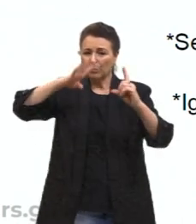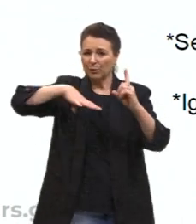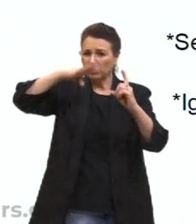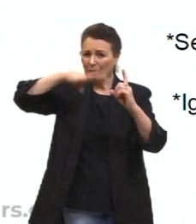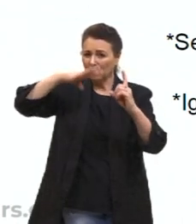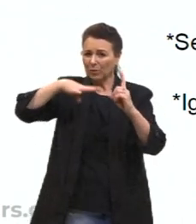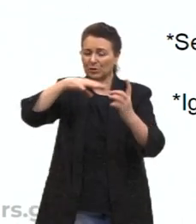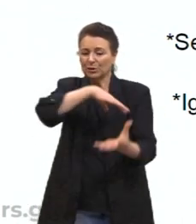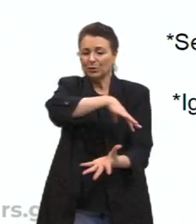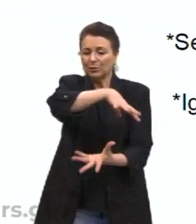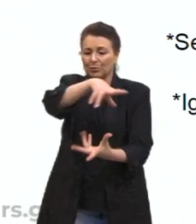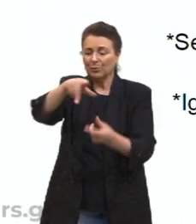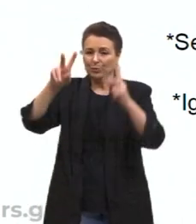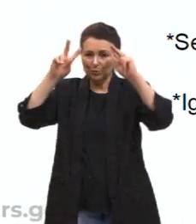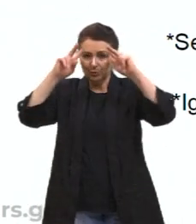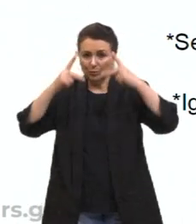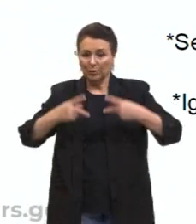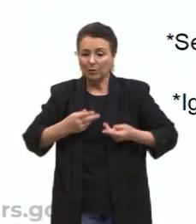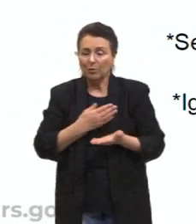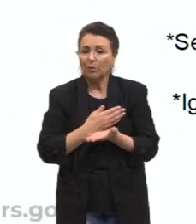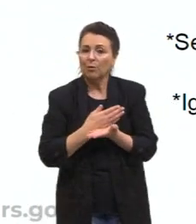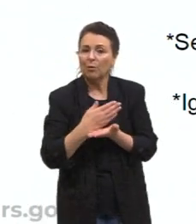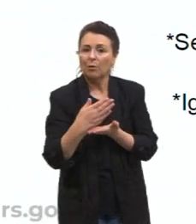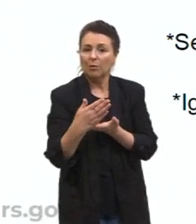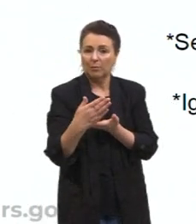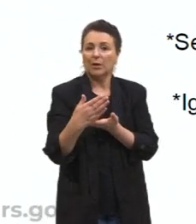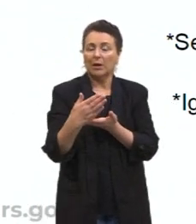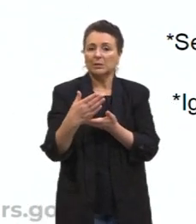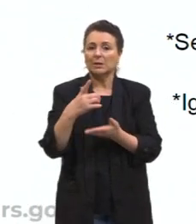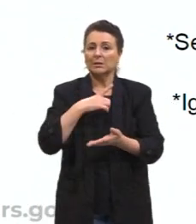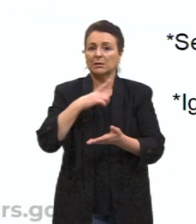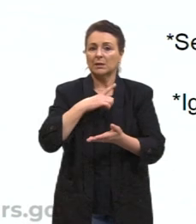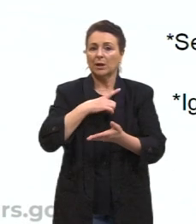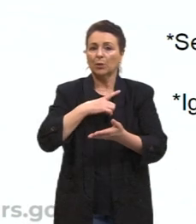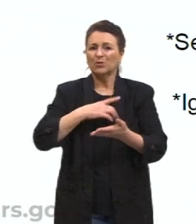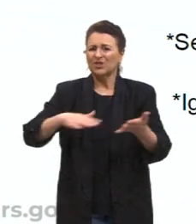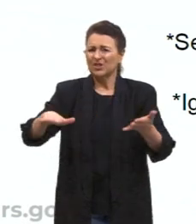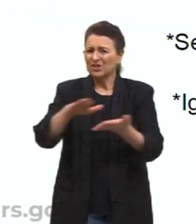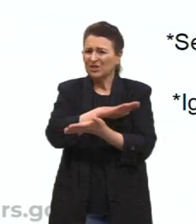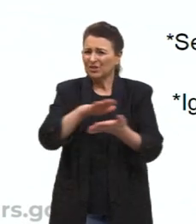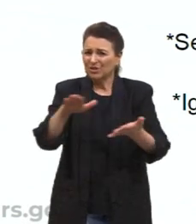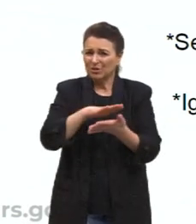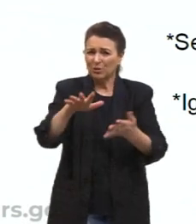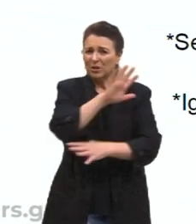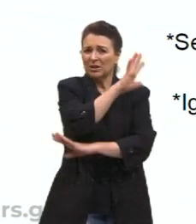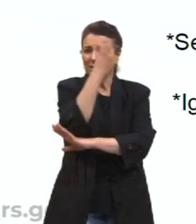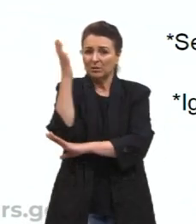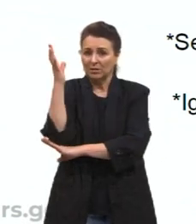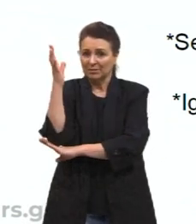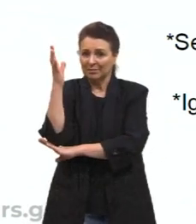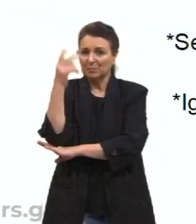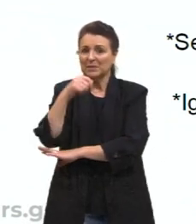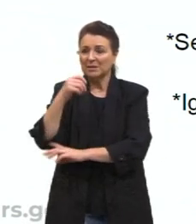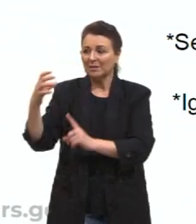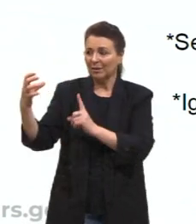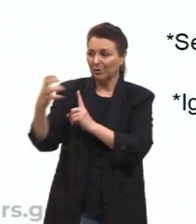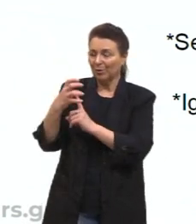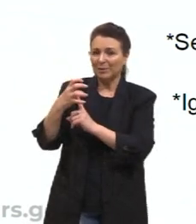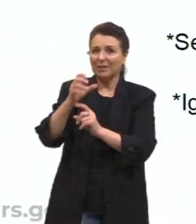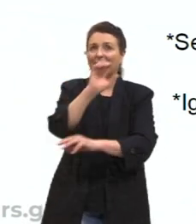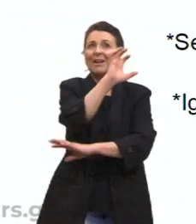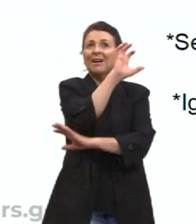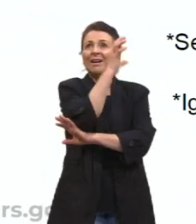mundo e o ser humano passa a ser o grande operador da natureza civilizaram o mundo e aí vem pensamento